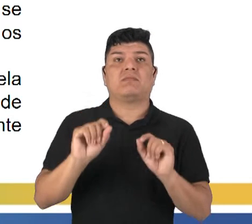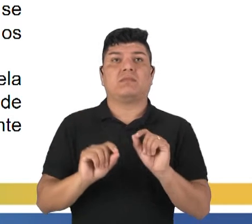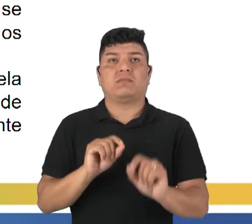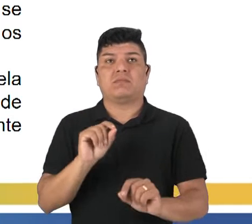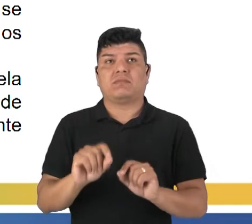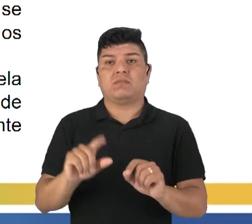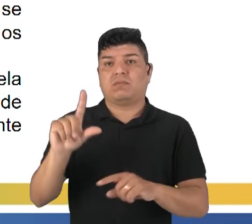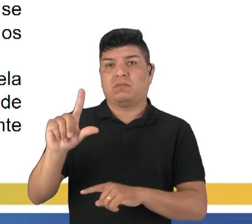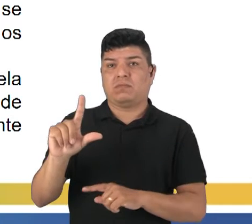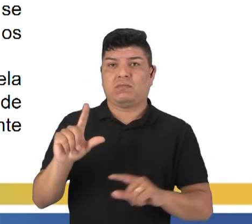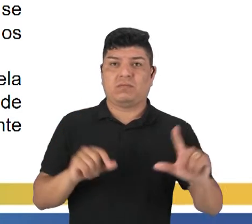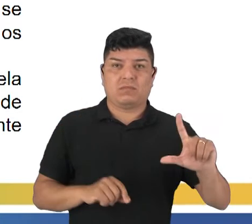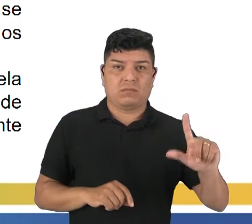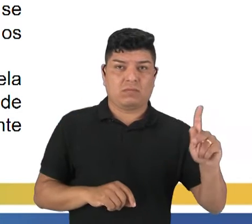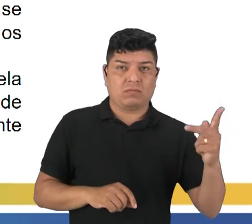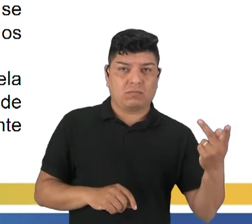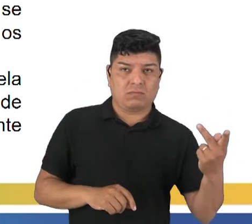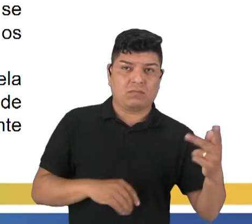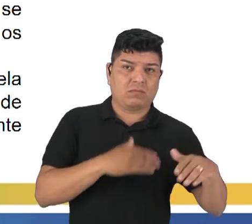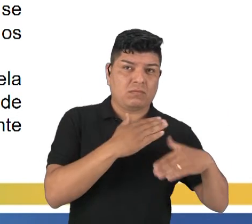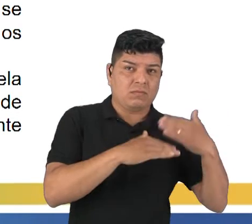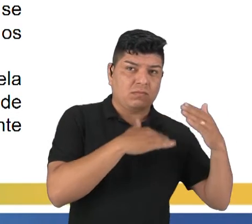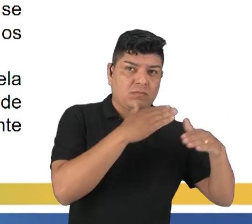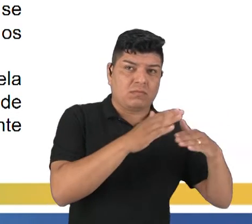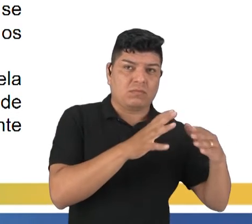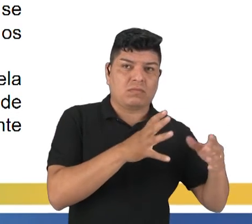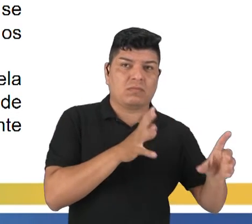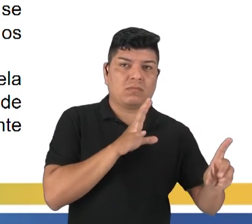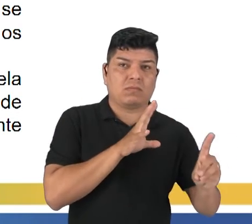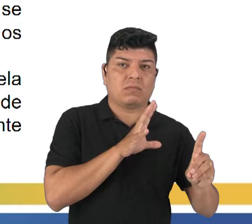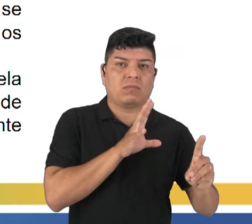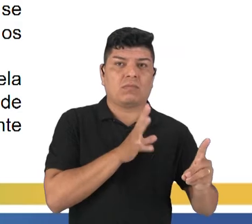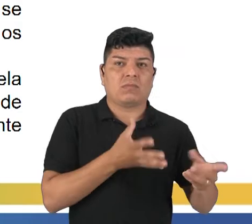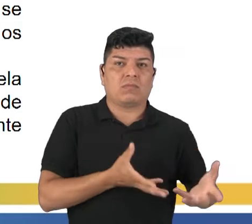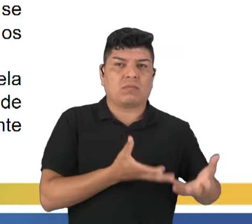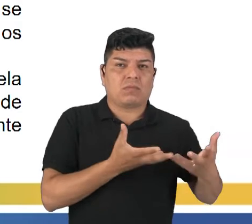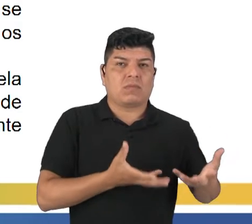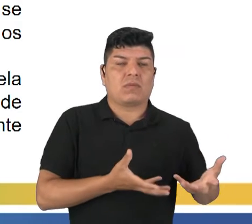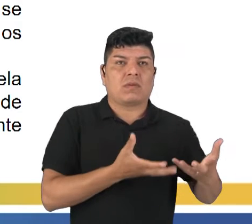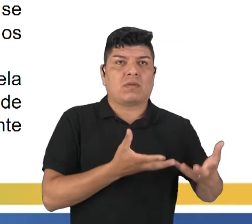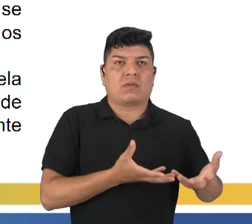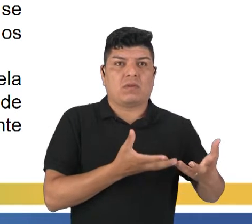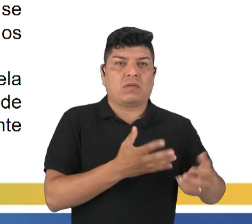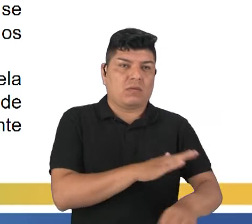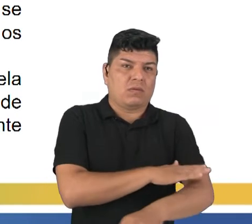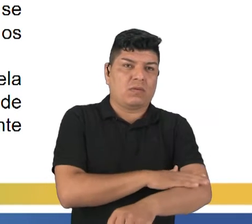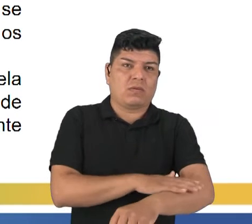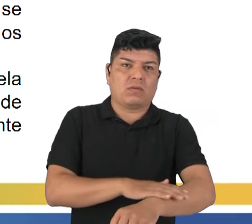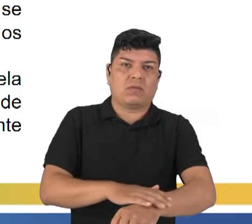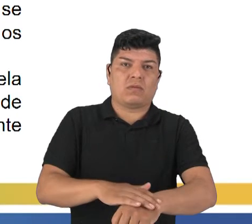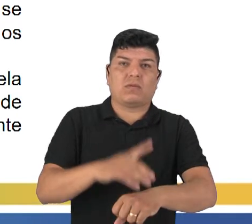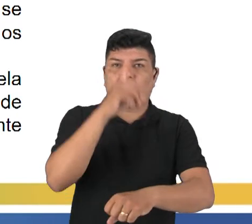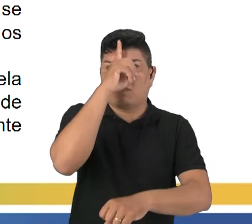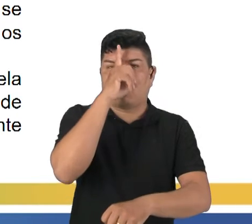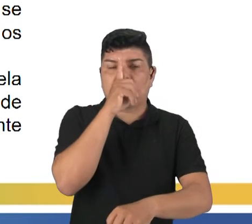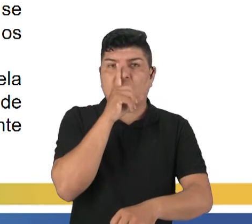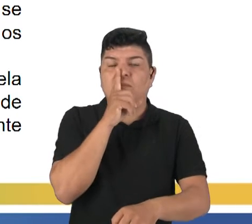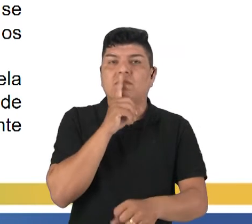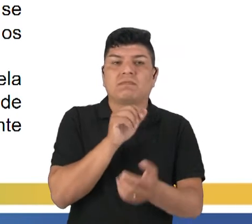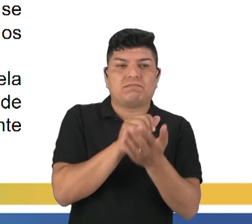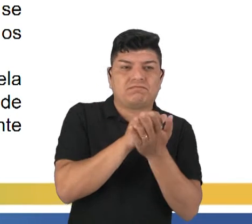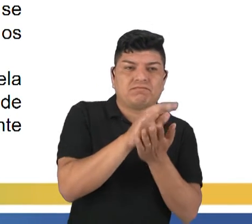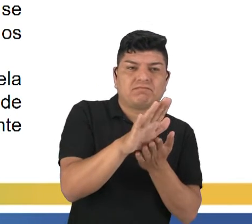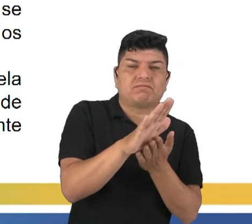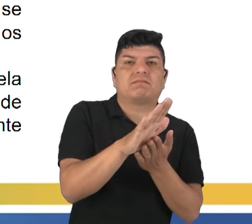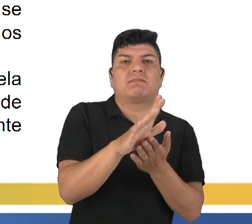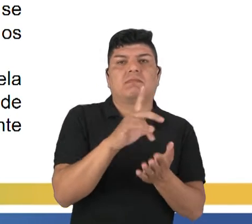esse LH ele conduz ao desenvolvimento do corpo lúteo, ou seja, o corpo amarelado, que secreta